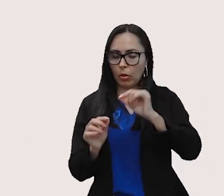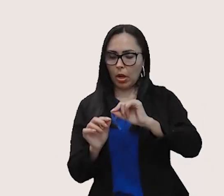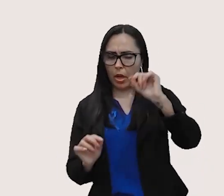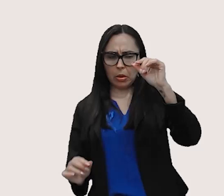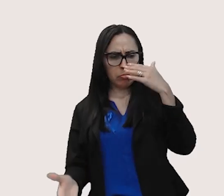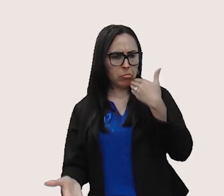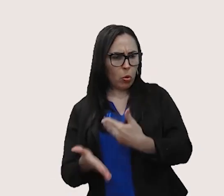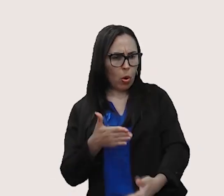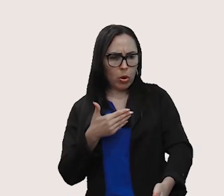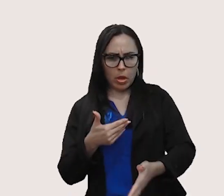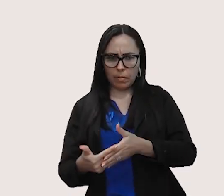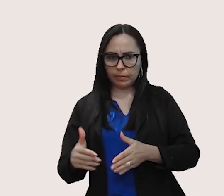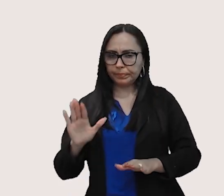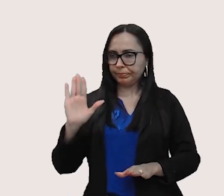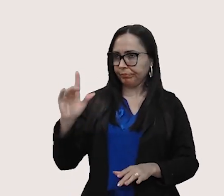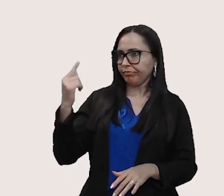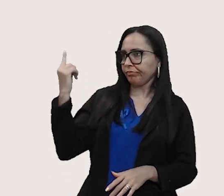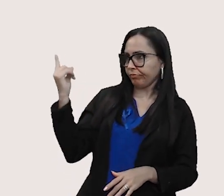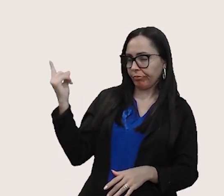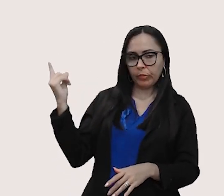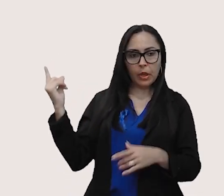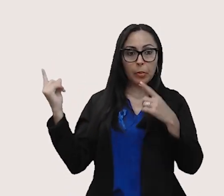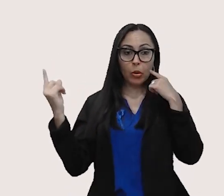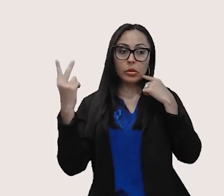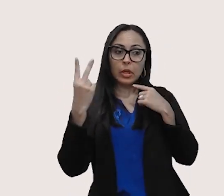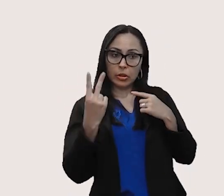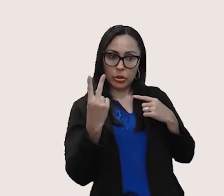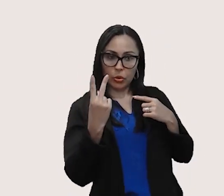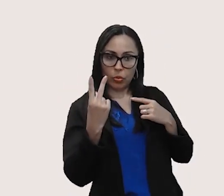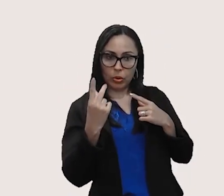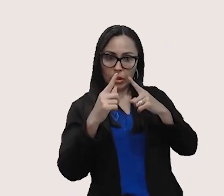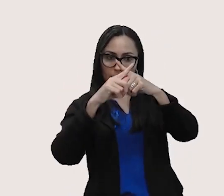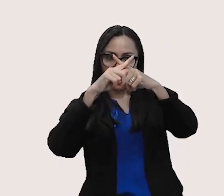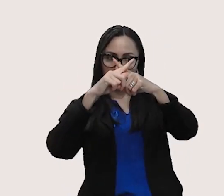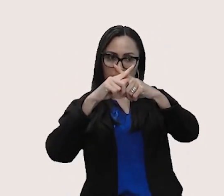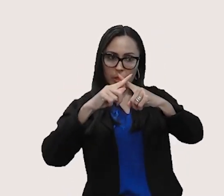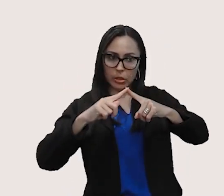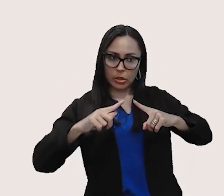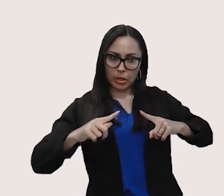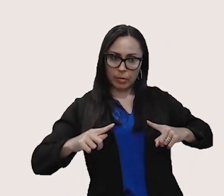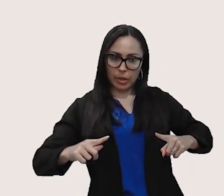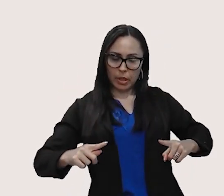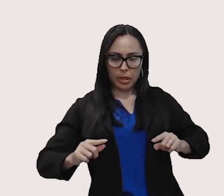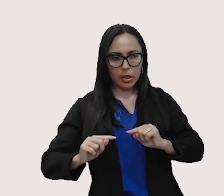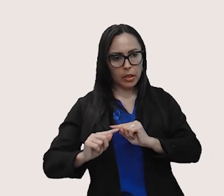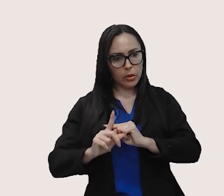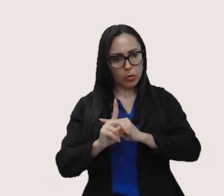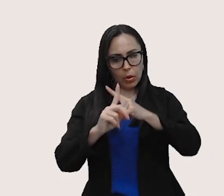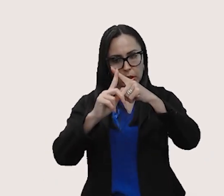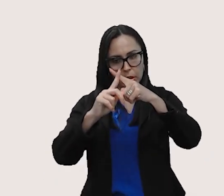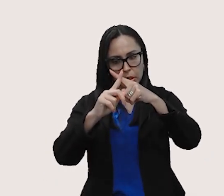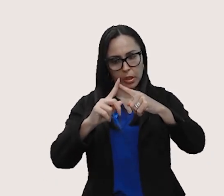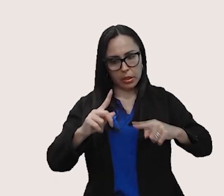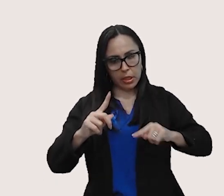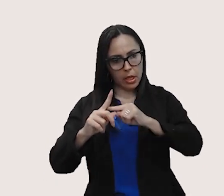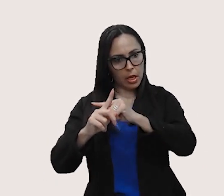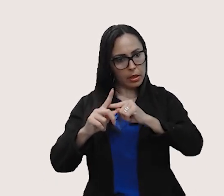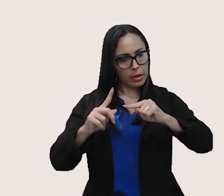qualquer colocada num plano, eu posso ter uma segunda reta que intersecta essa primeira e uma terceira reta que